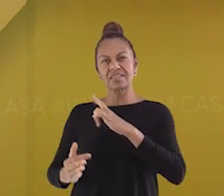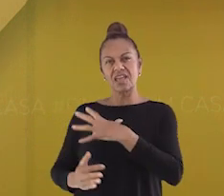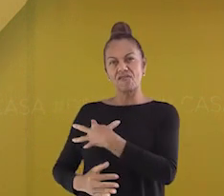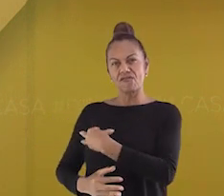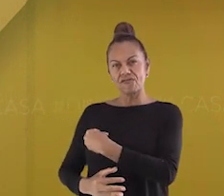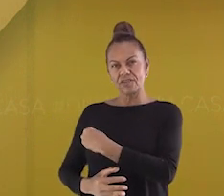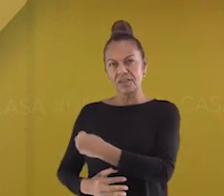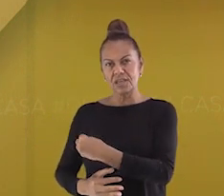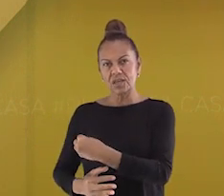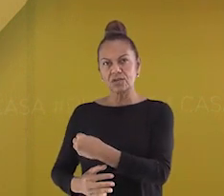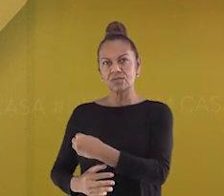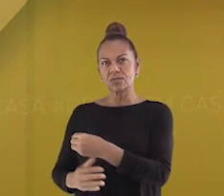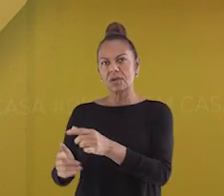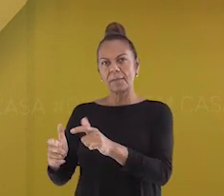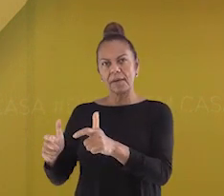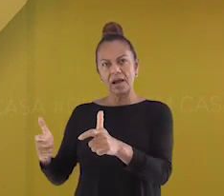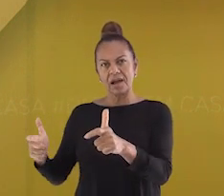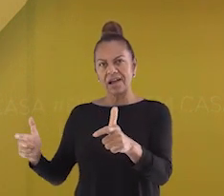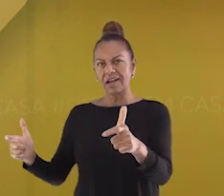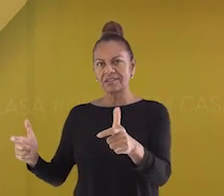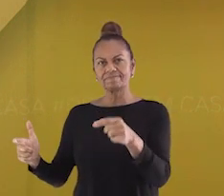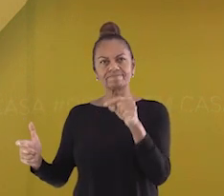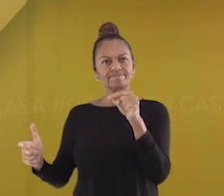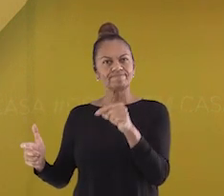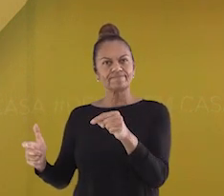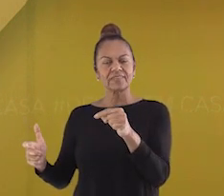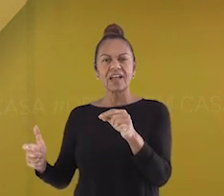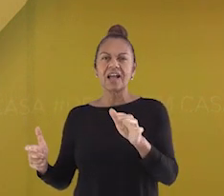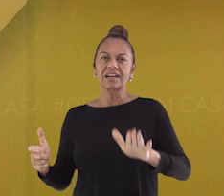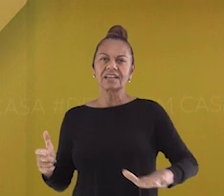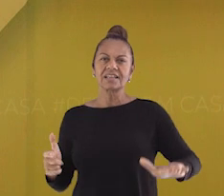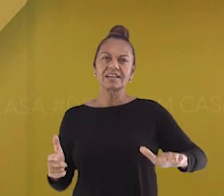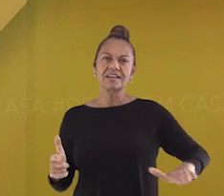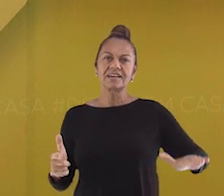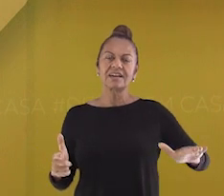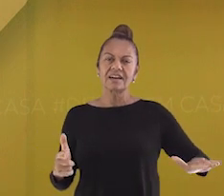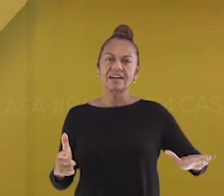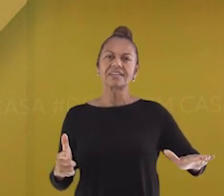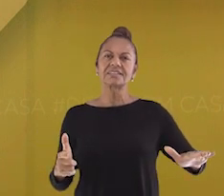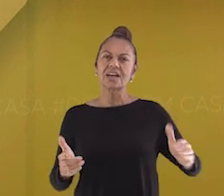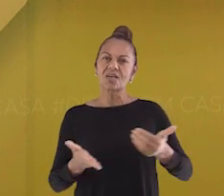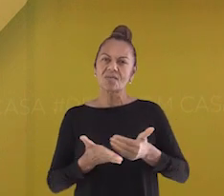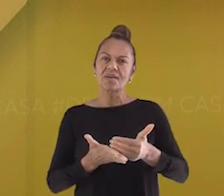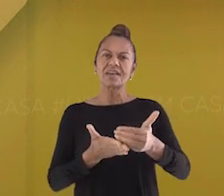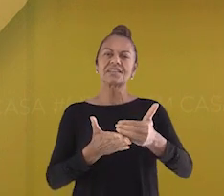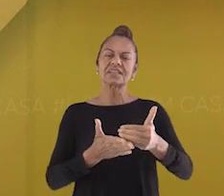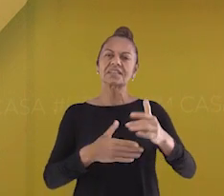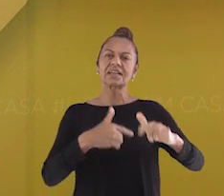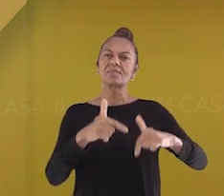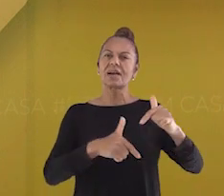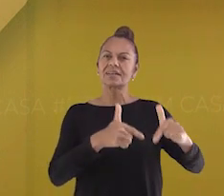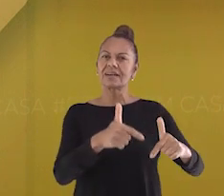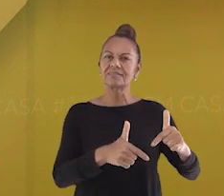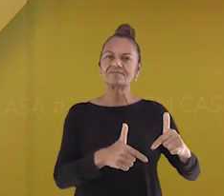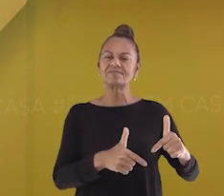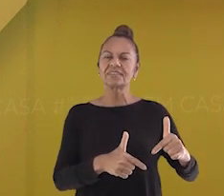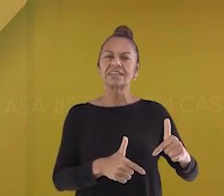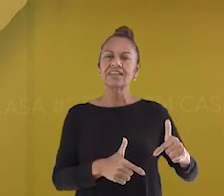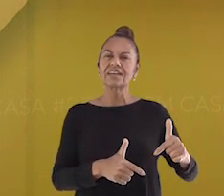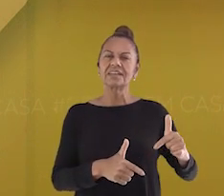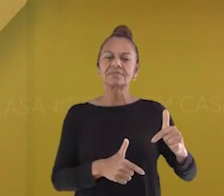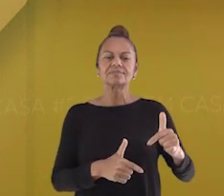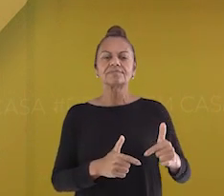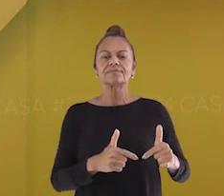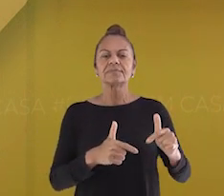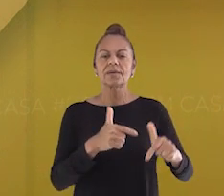seja, onde tem famílias mais volumosas e com renda insuficiente para o seu sustento, o trabalho infantil